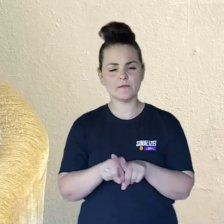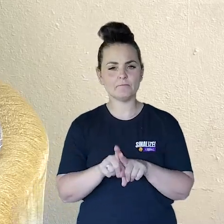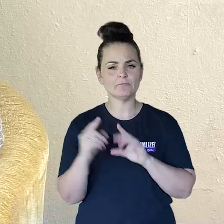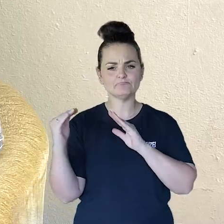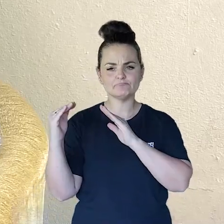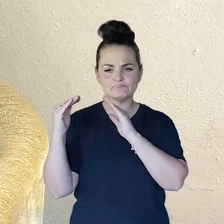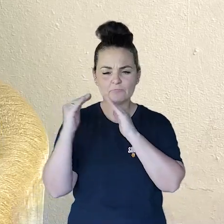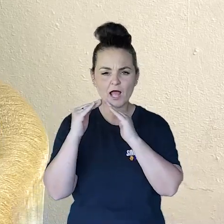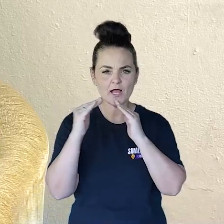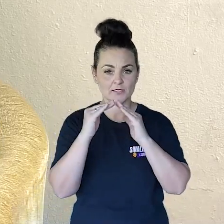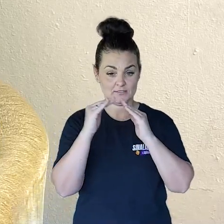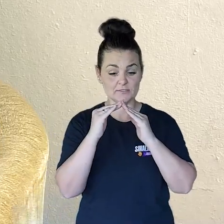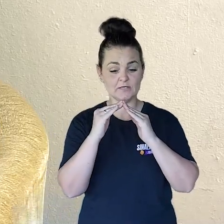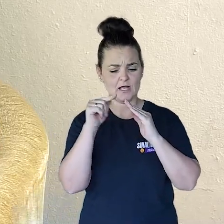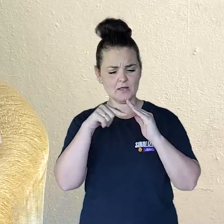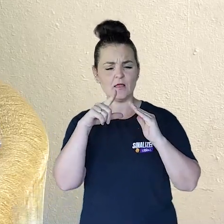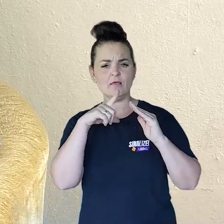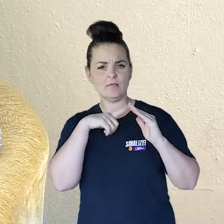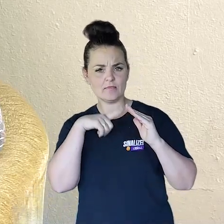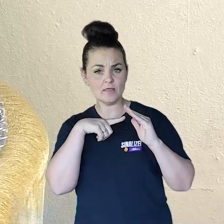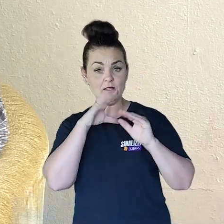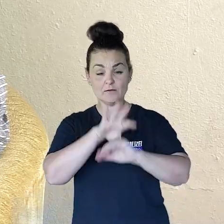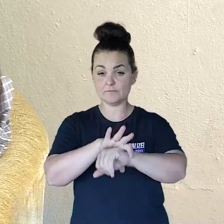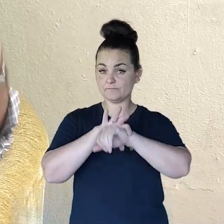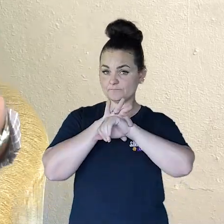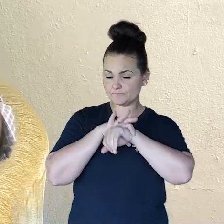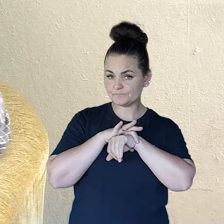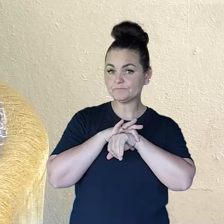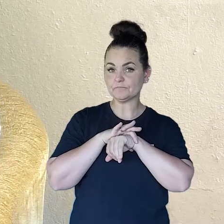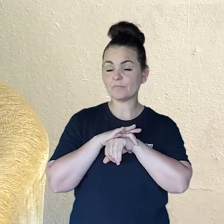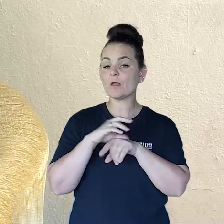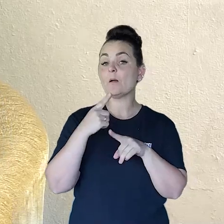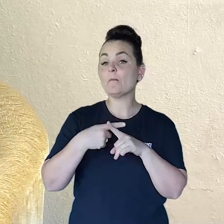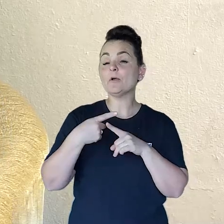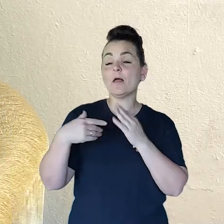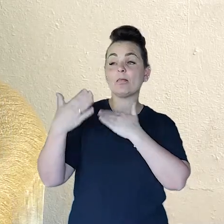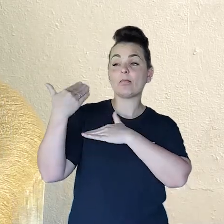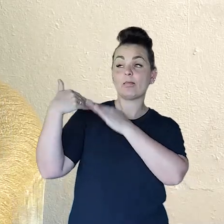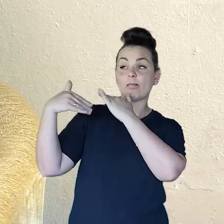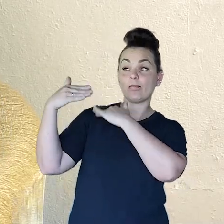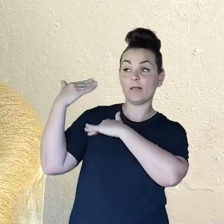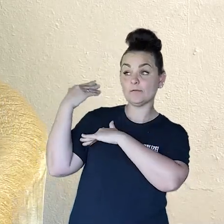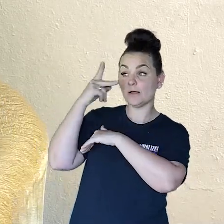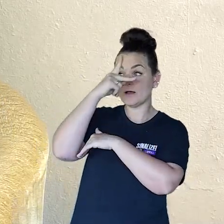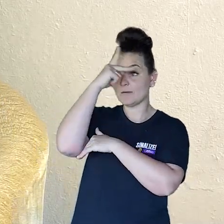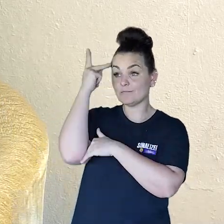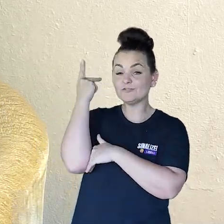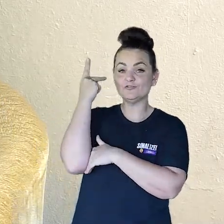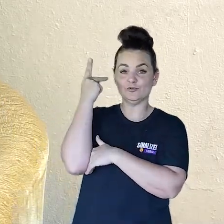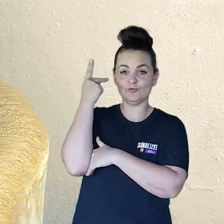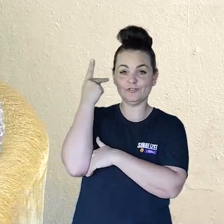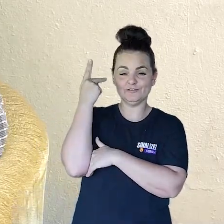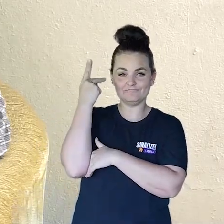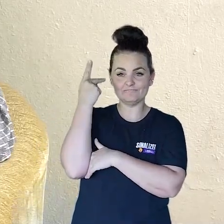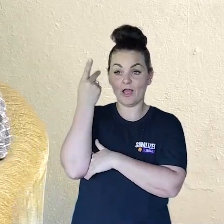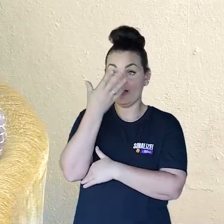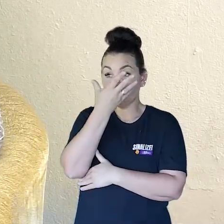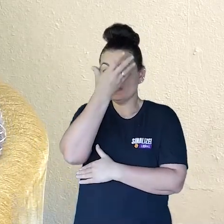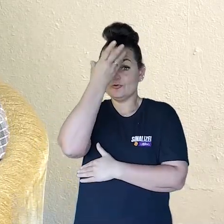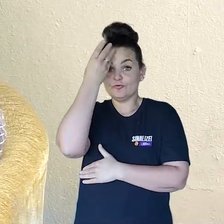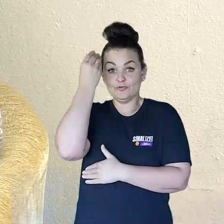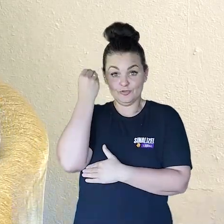residência de tantos moradores que, ao longo dos anos lá atrás, eram esquecidos pelo setor público